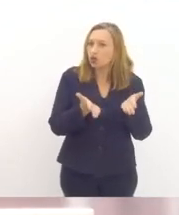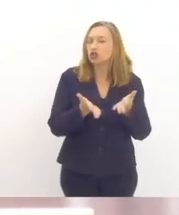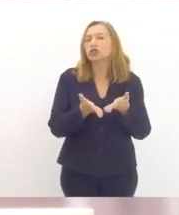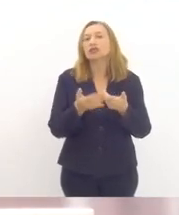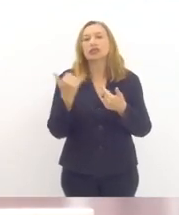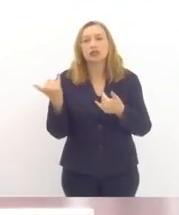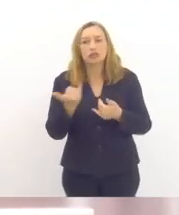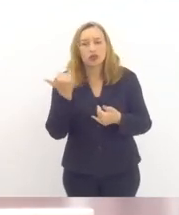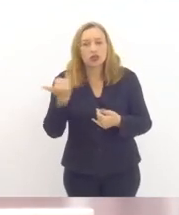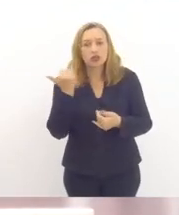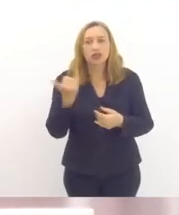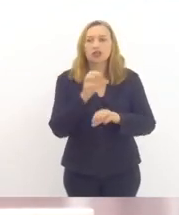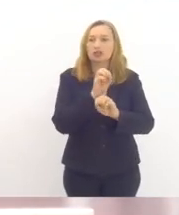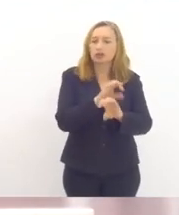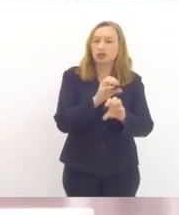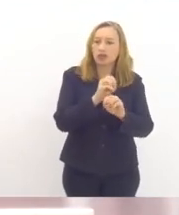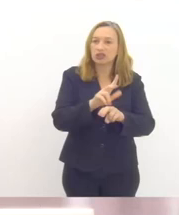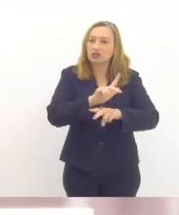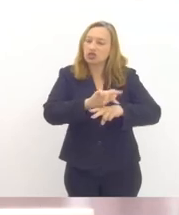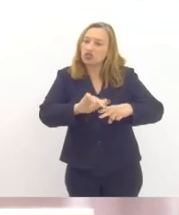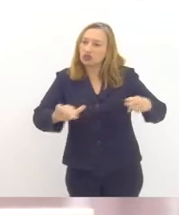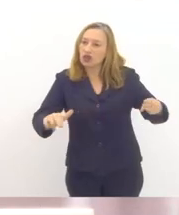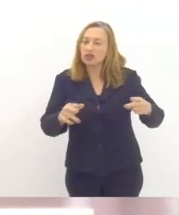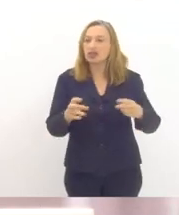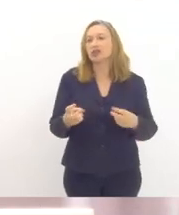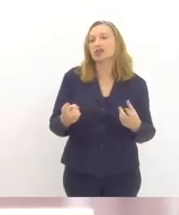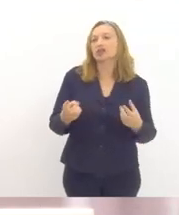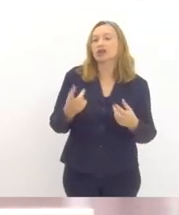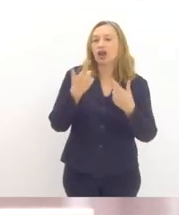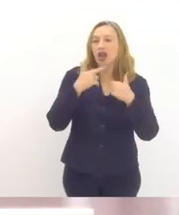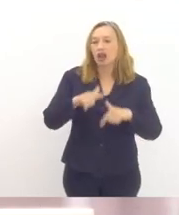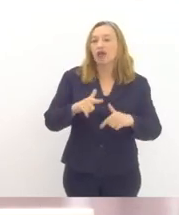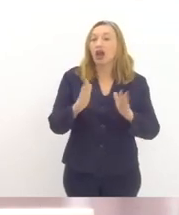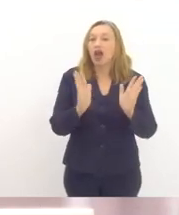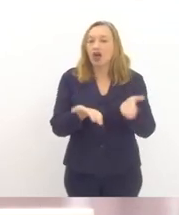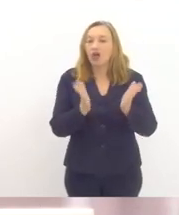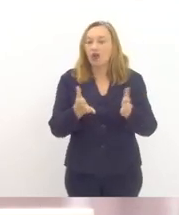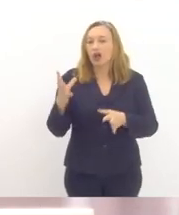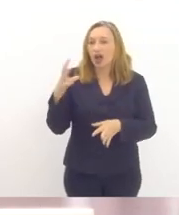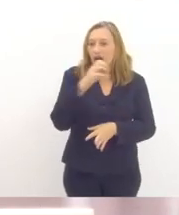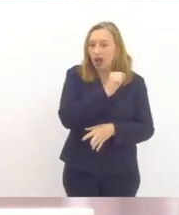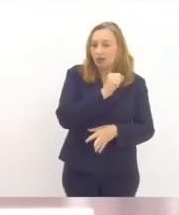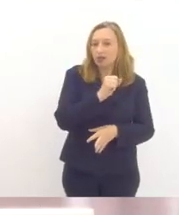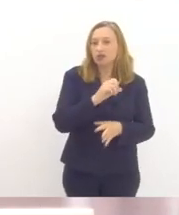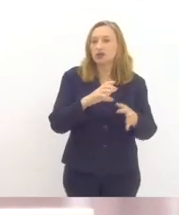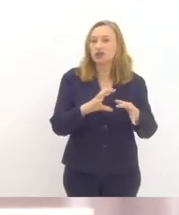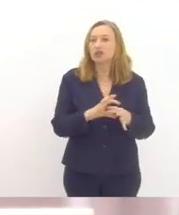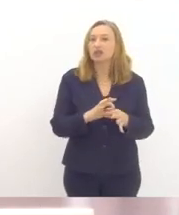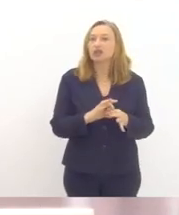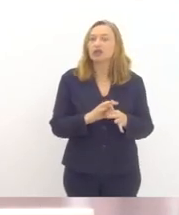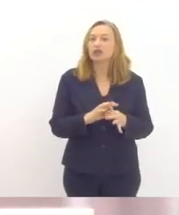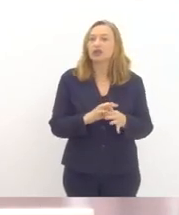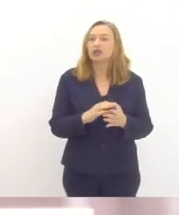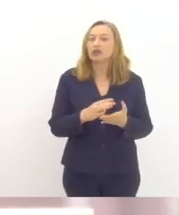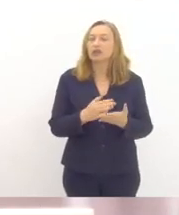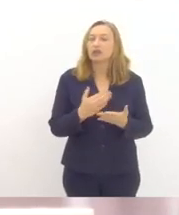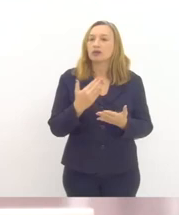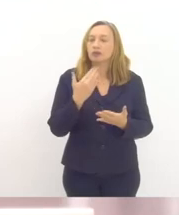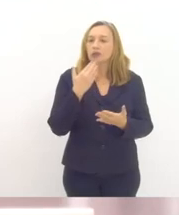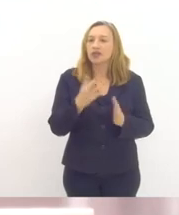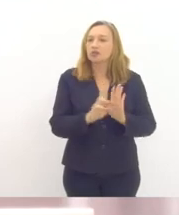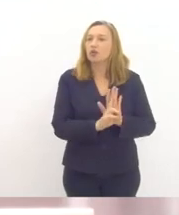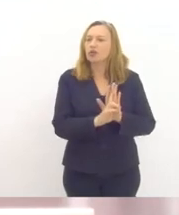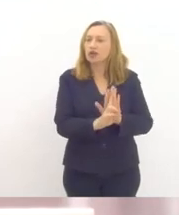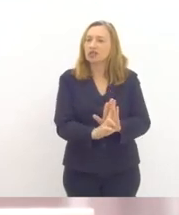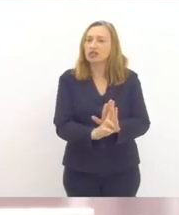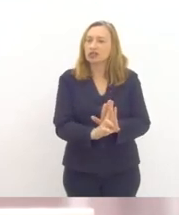a importância de uma educação plurilingüe. Então, agora, imediatamente, eu passo a palavra para o